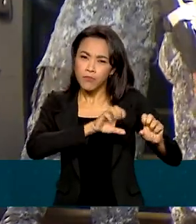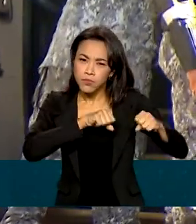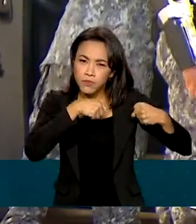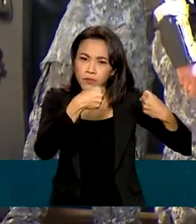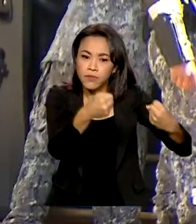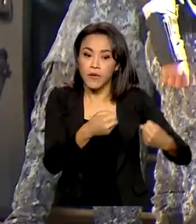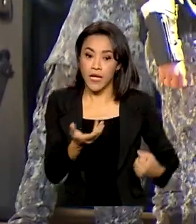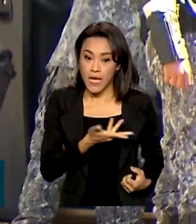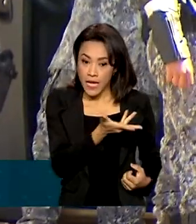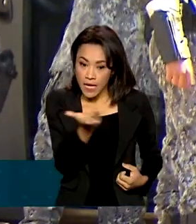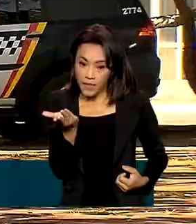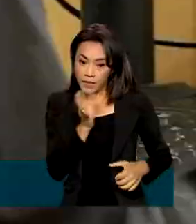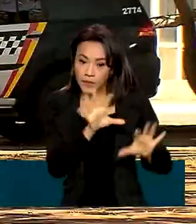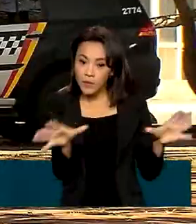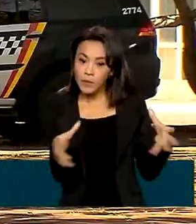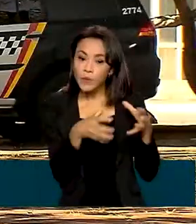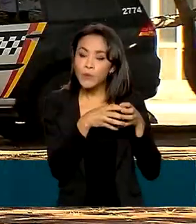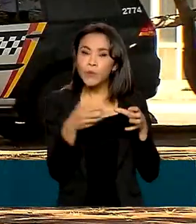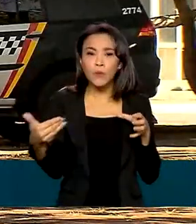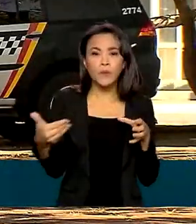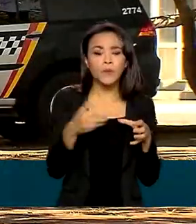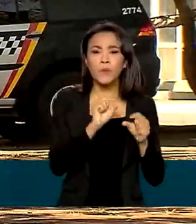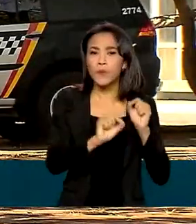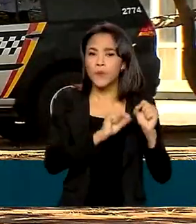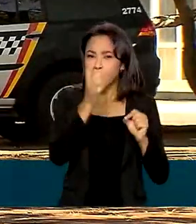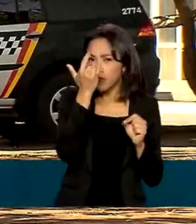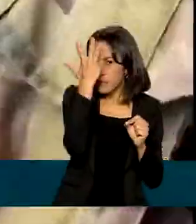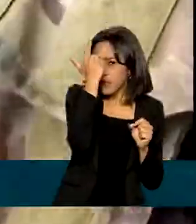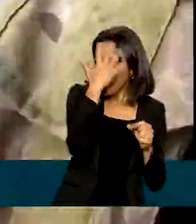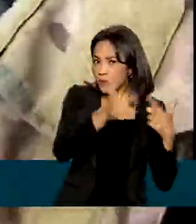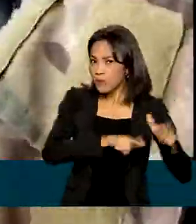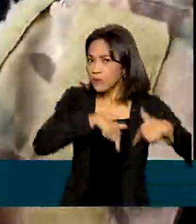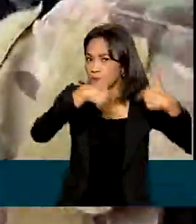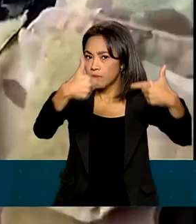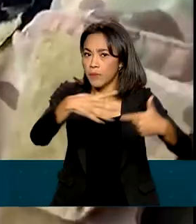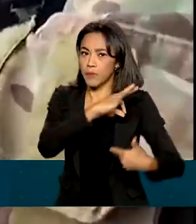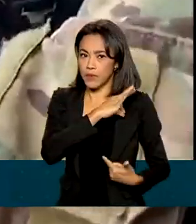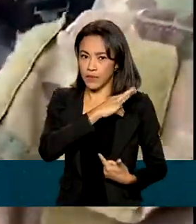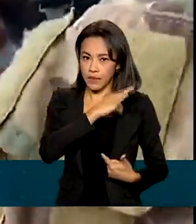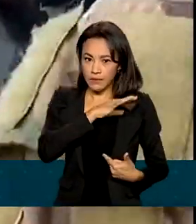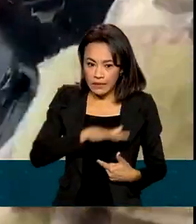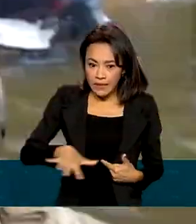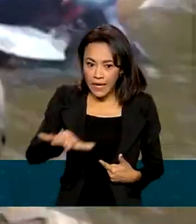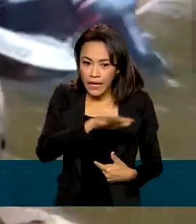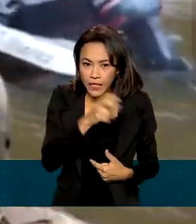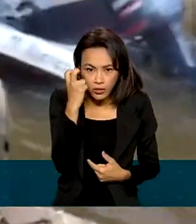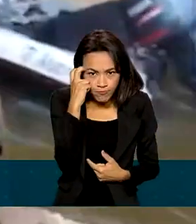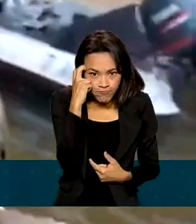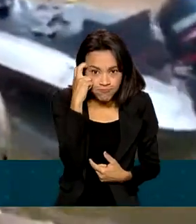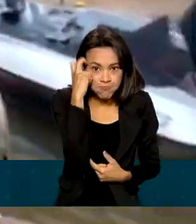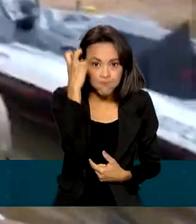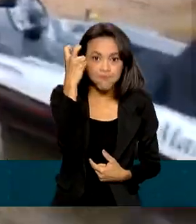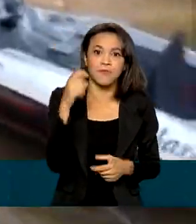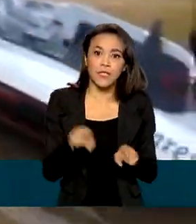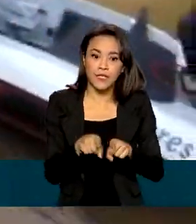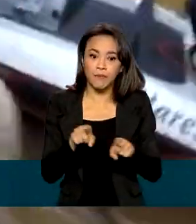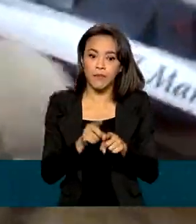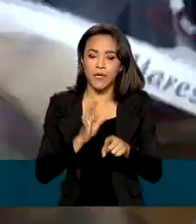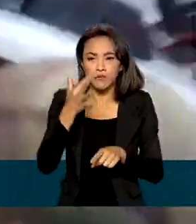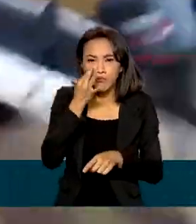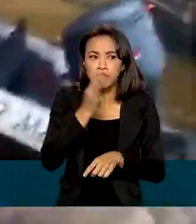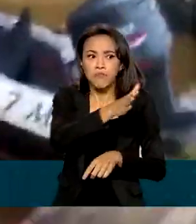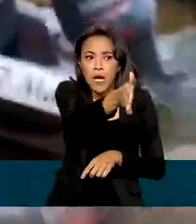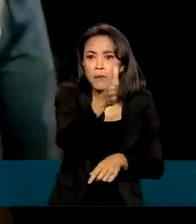esse grupo teria a missão de facilitar o trabalho policial na área de inteligência a operações em campo